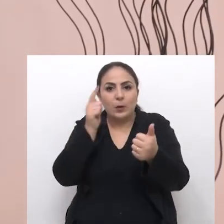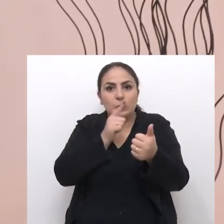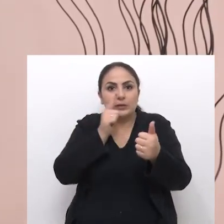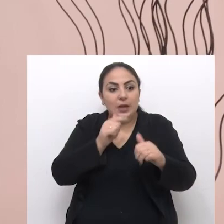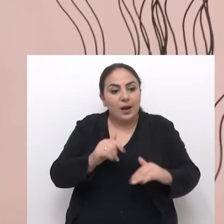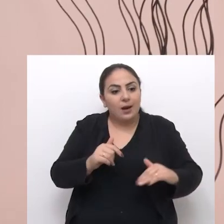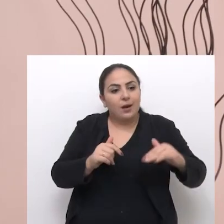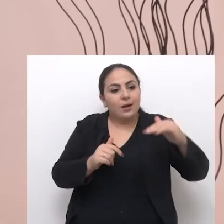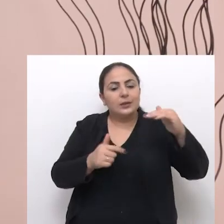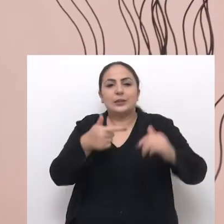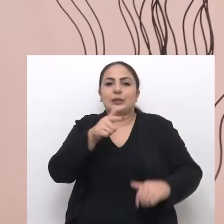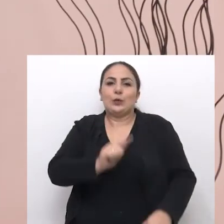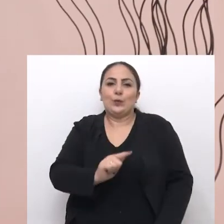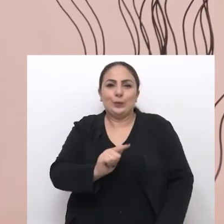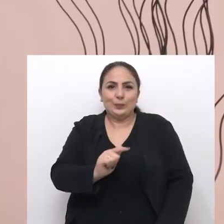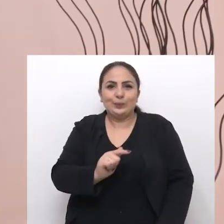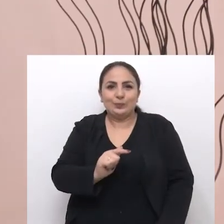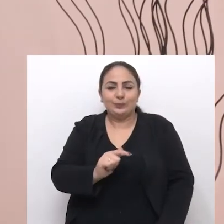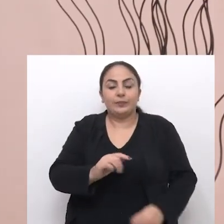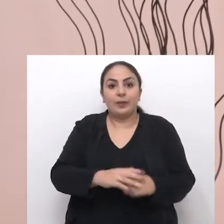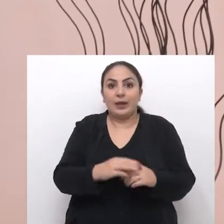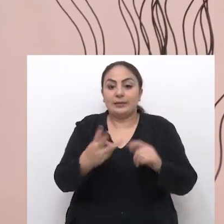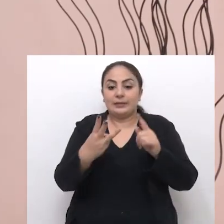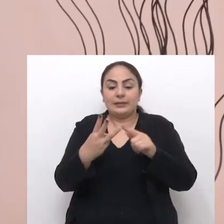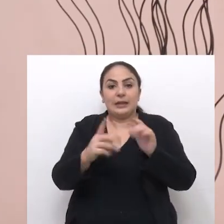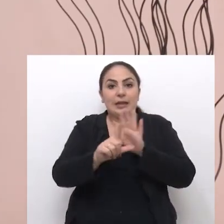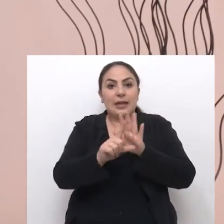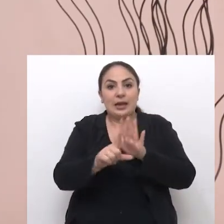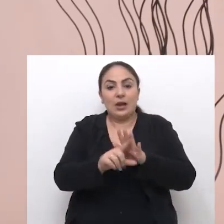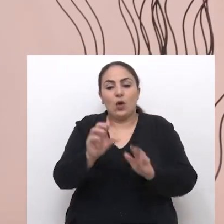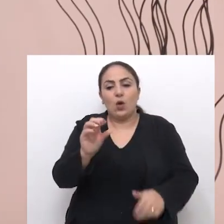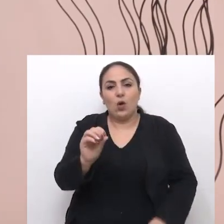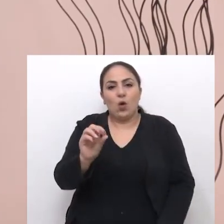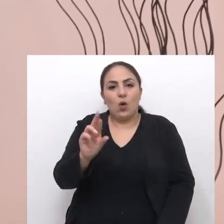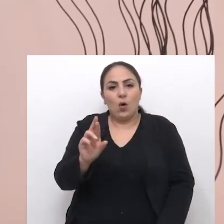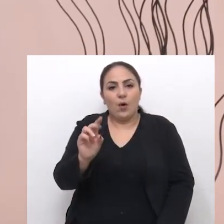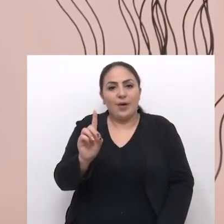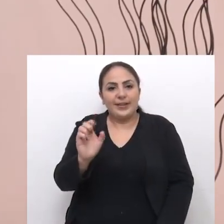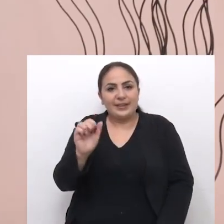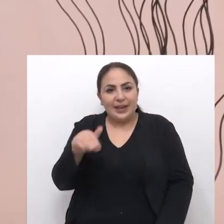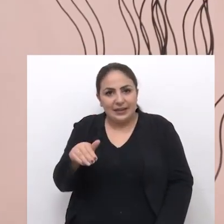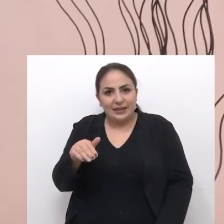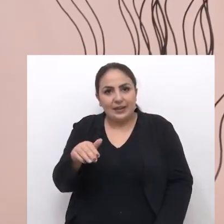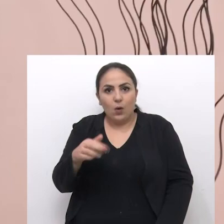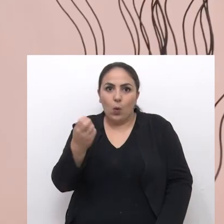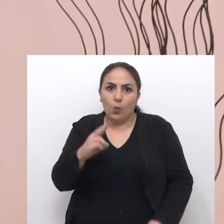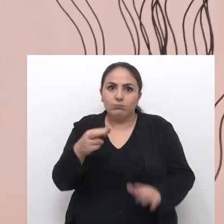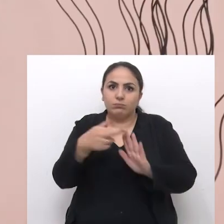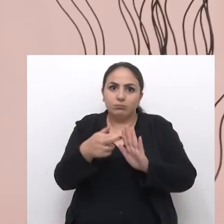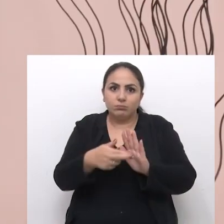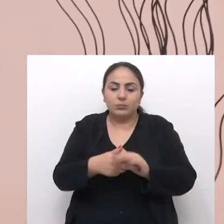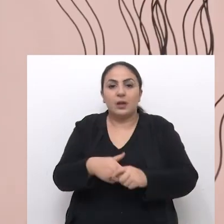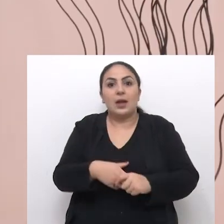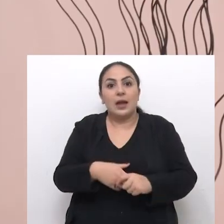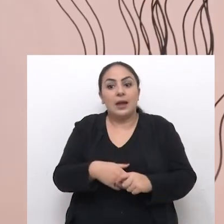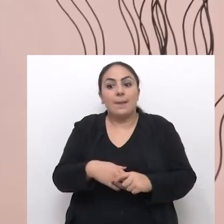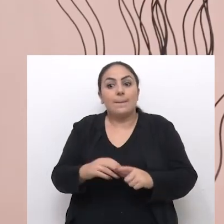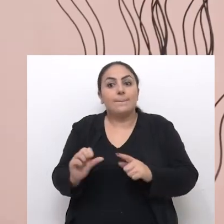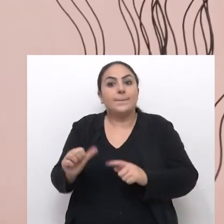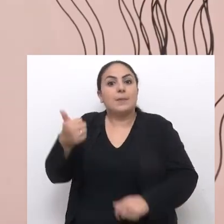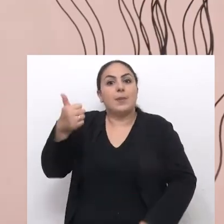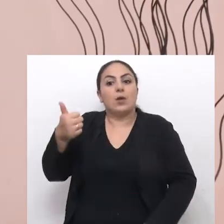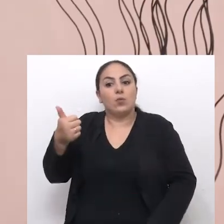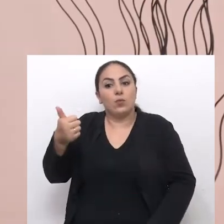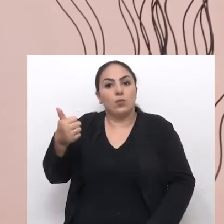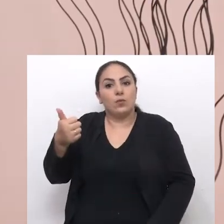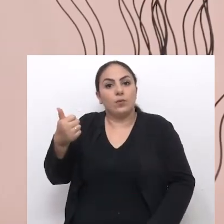relação para ser grande novamente. A terceira lei é a lei da ordem ou hierarquia. É quem veio antes